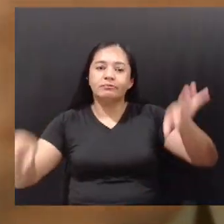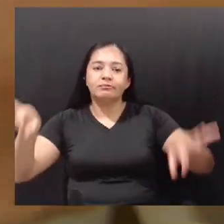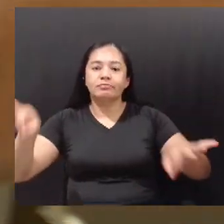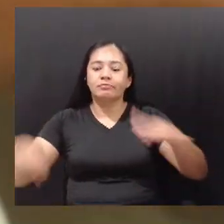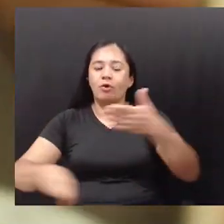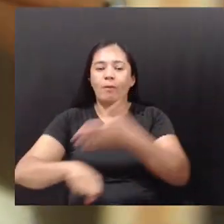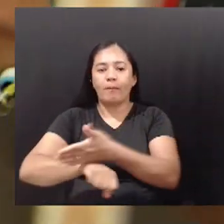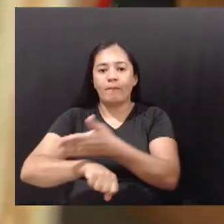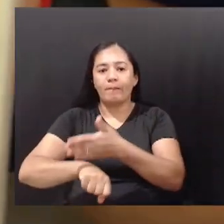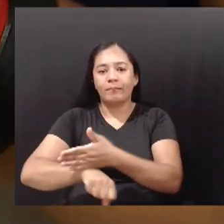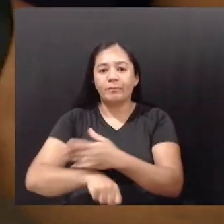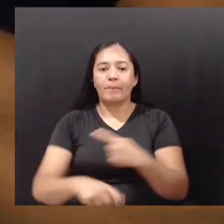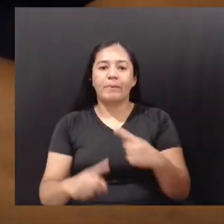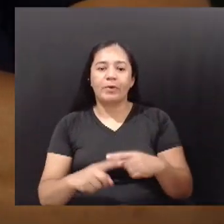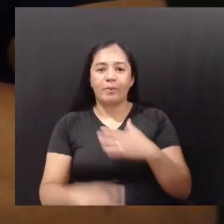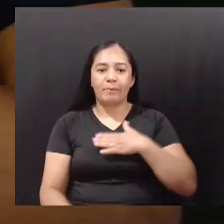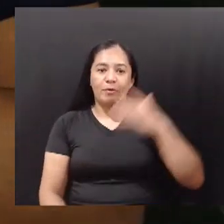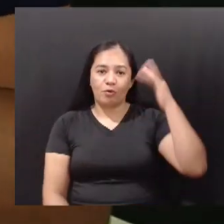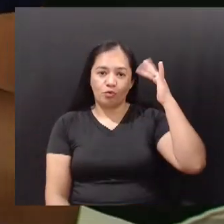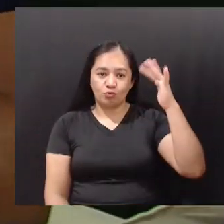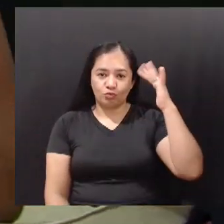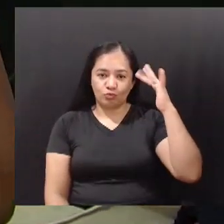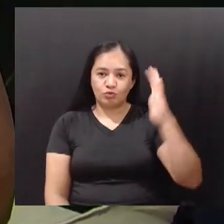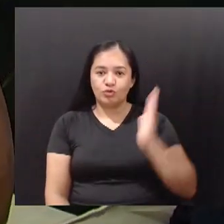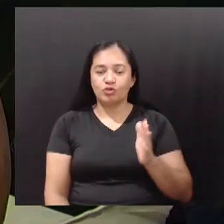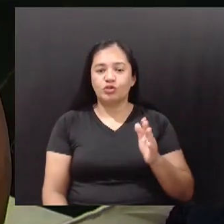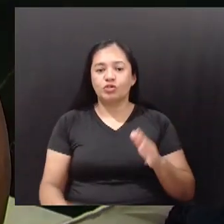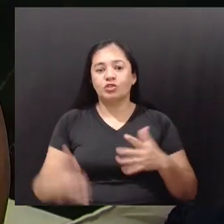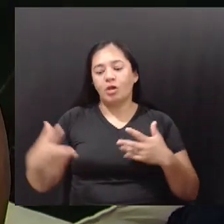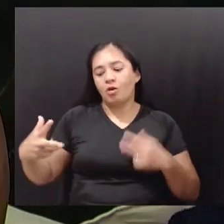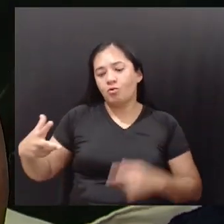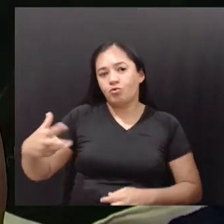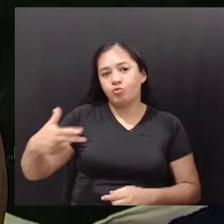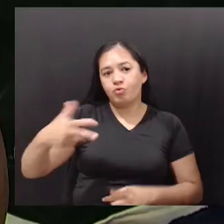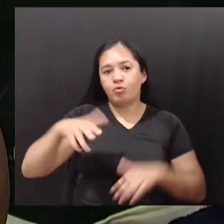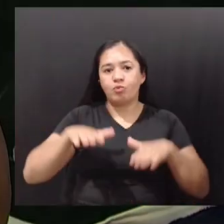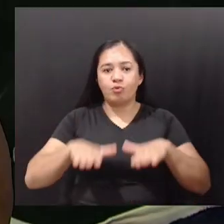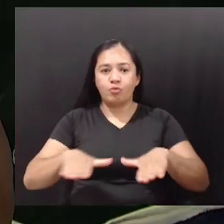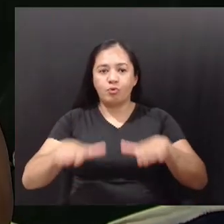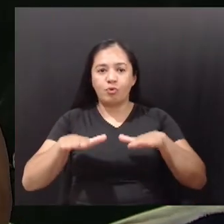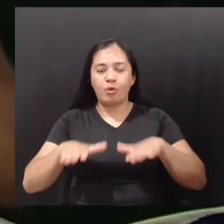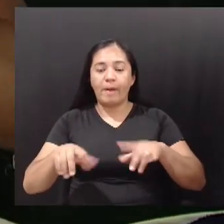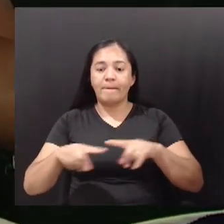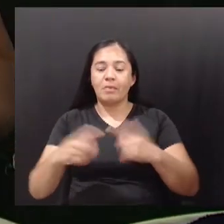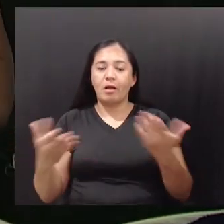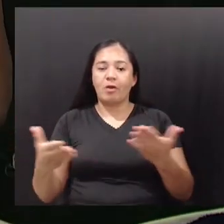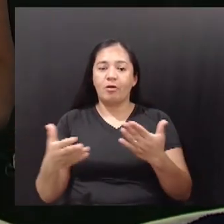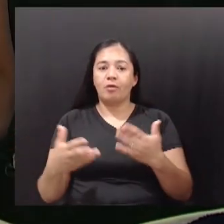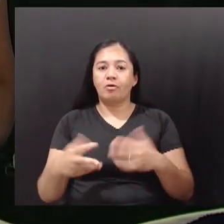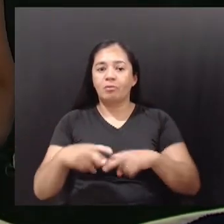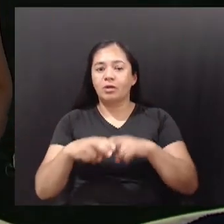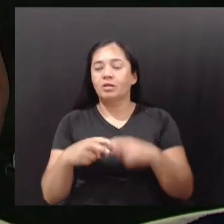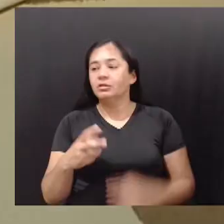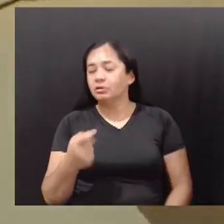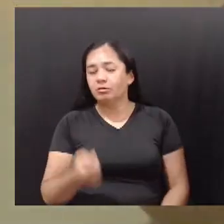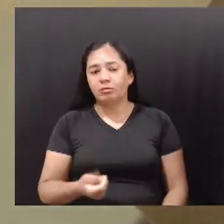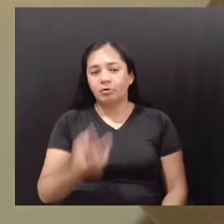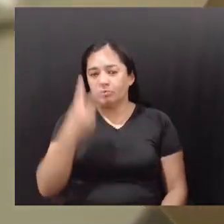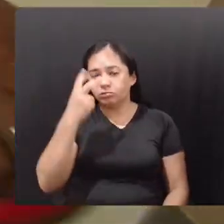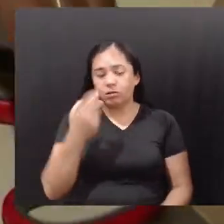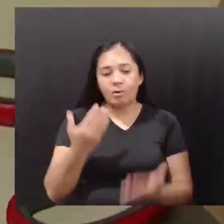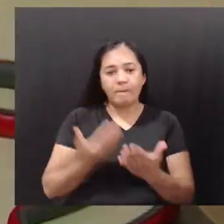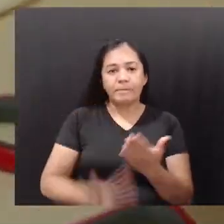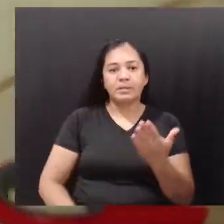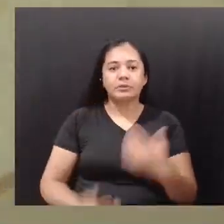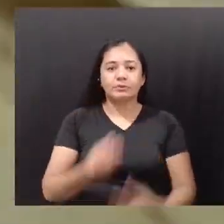sonho meu, porque eu já fazia corte e costura. Com a perda da visão, eu perdi essa chance. E eu